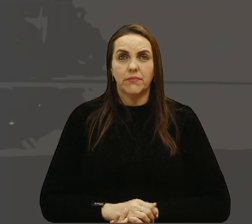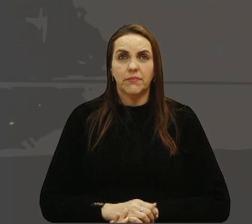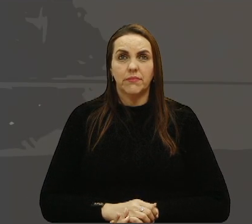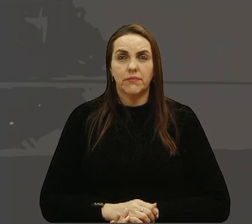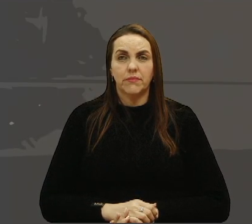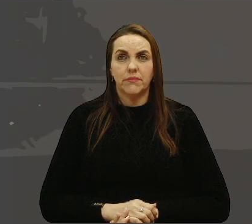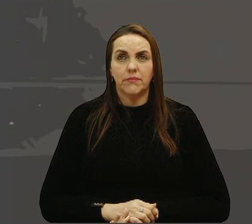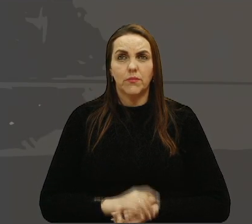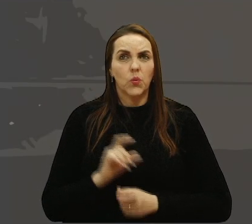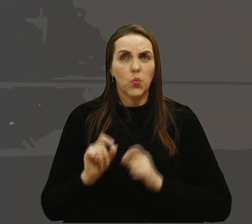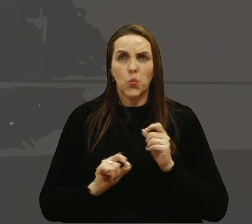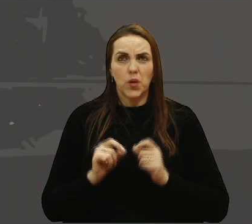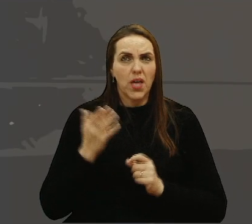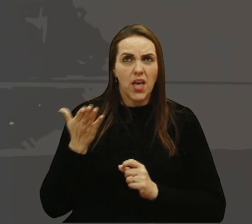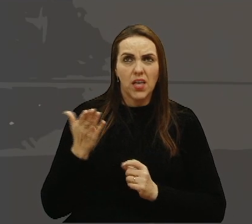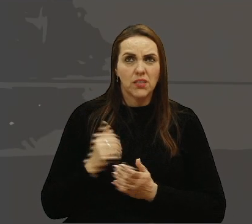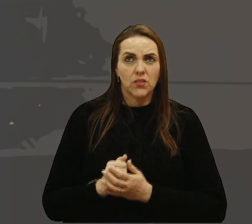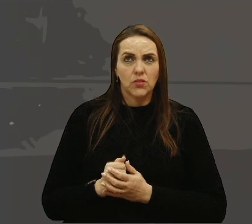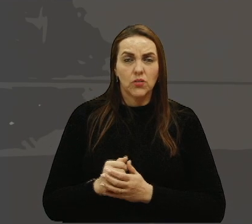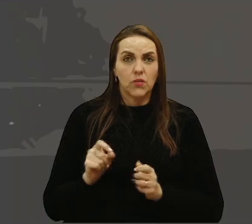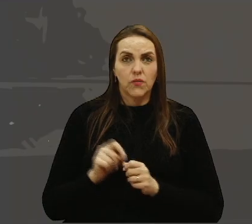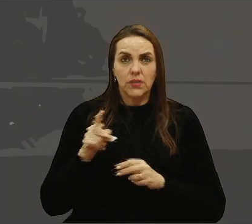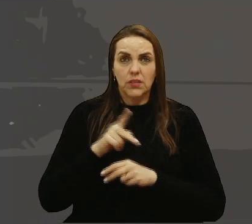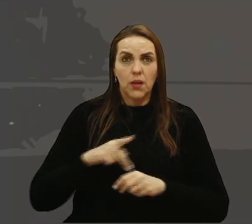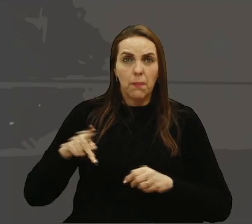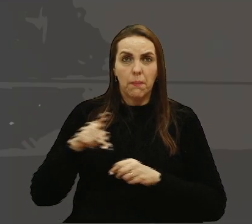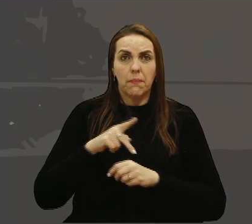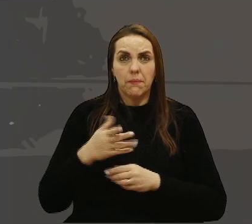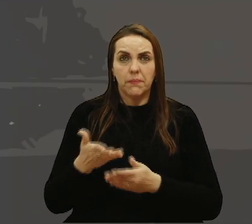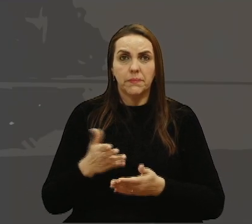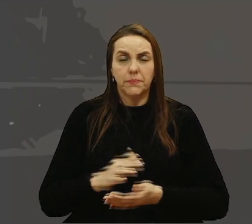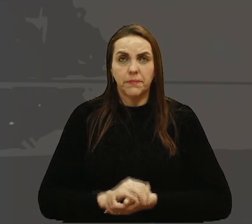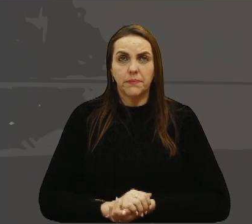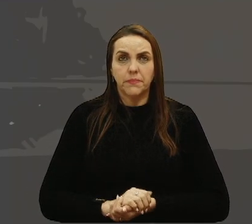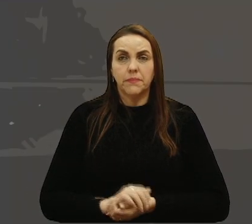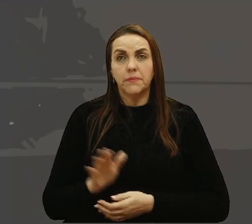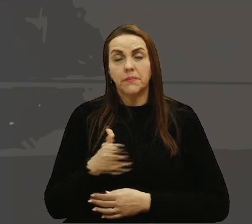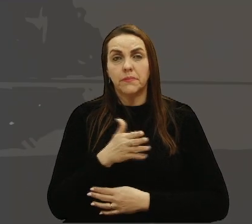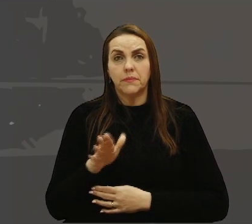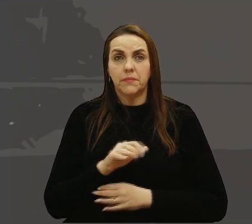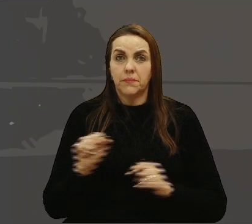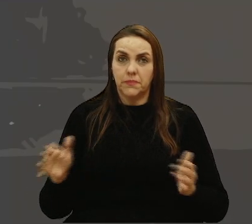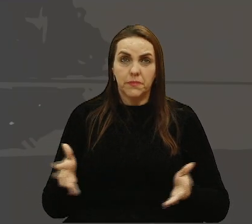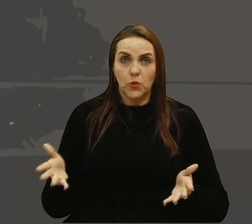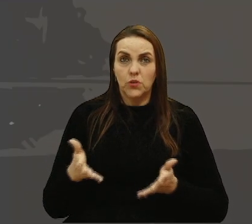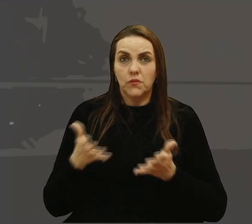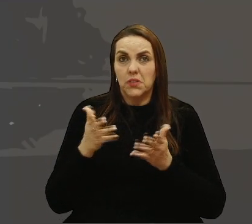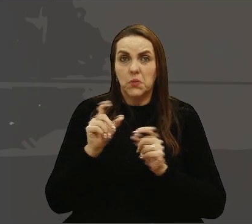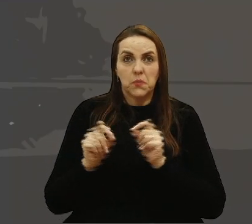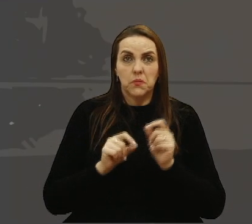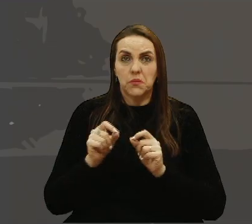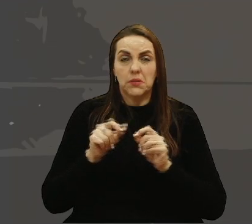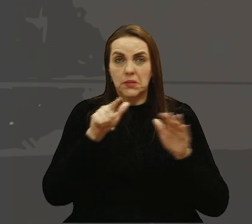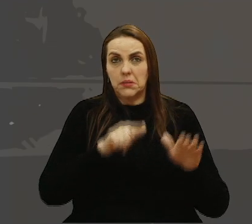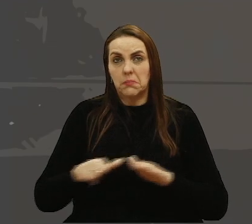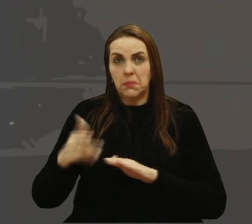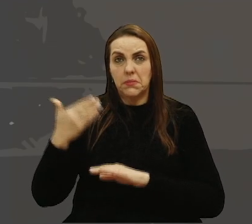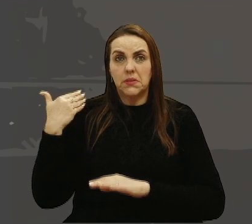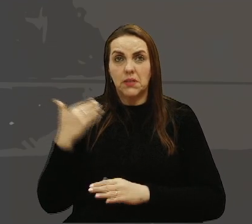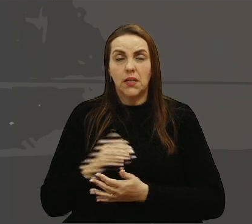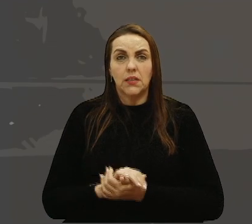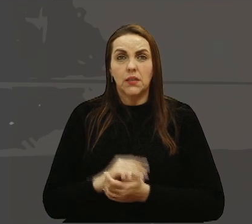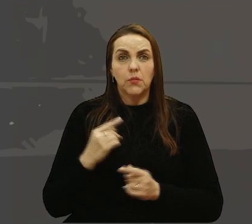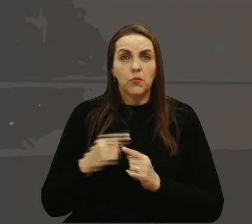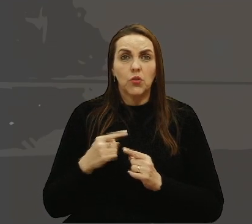O que é isso? O que se tornou esse país? Talvez motivado, na semana passada,